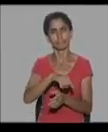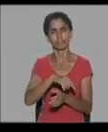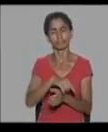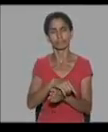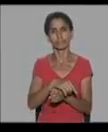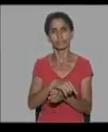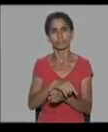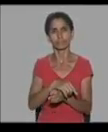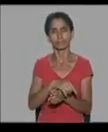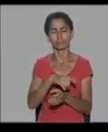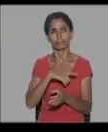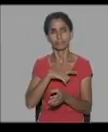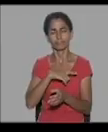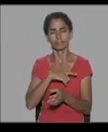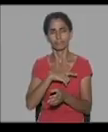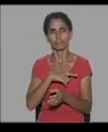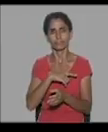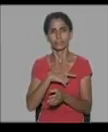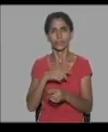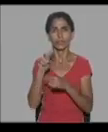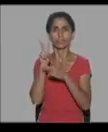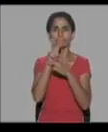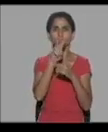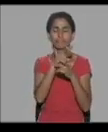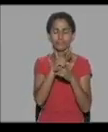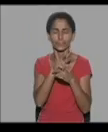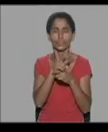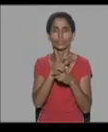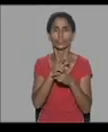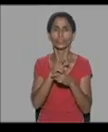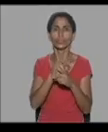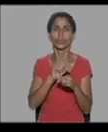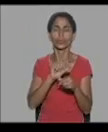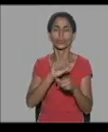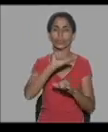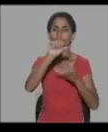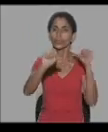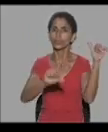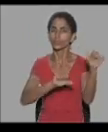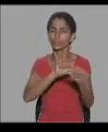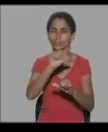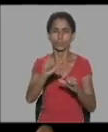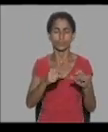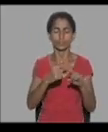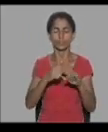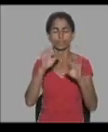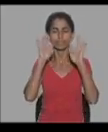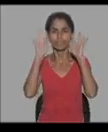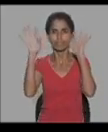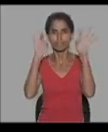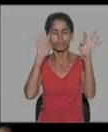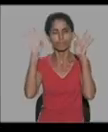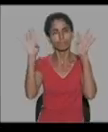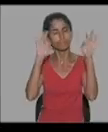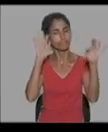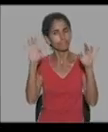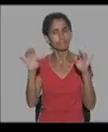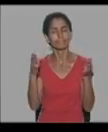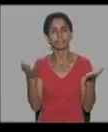gente existia uma esperança muito grande de mudança, porque já se pensava